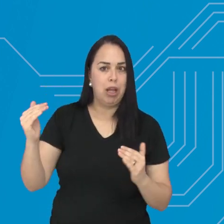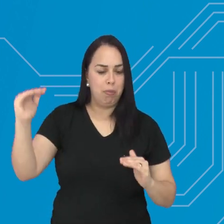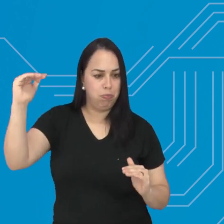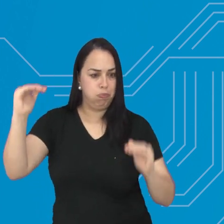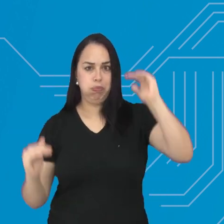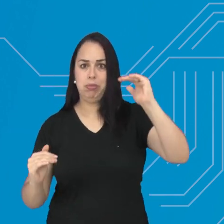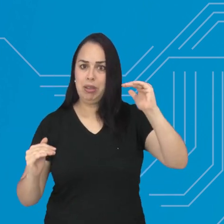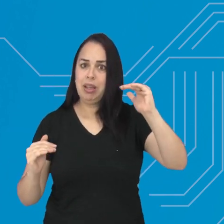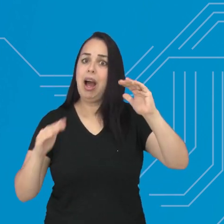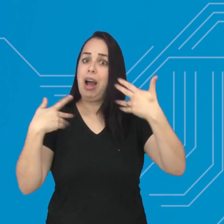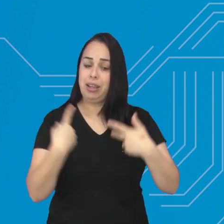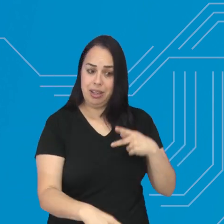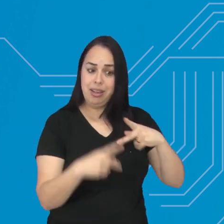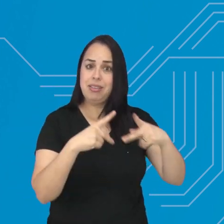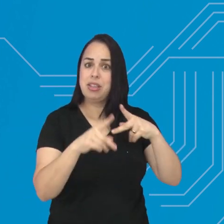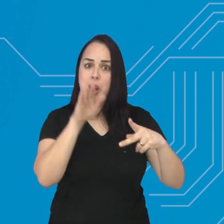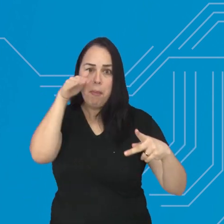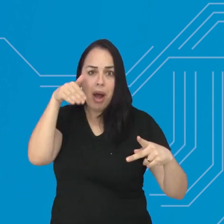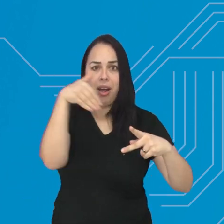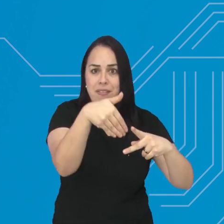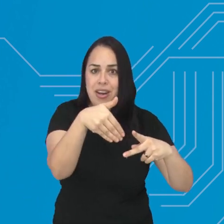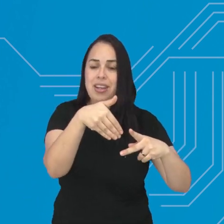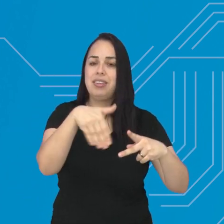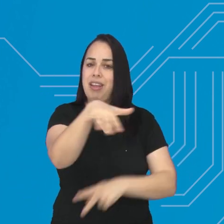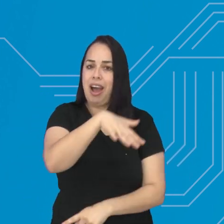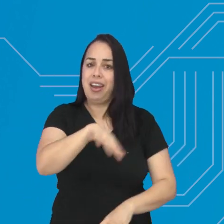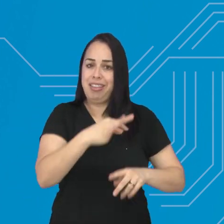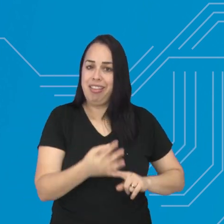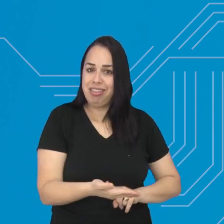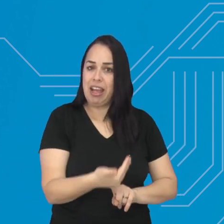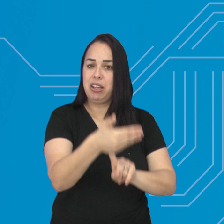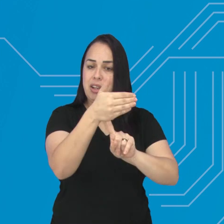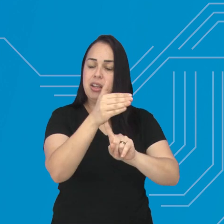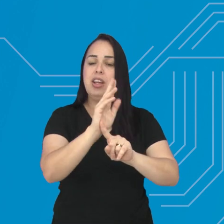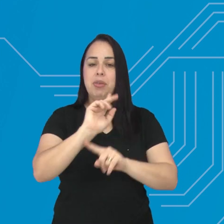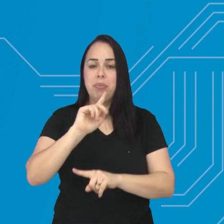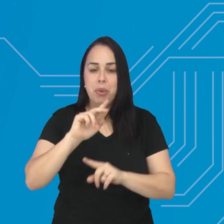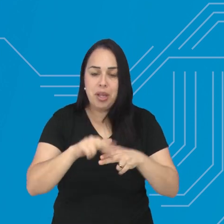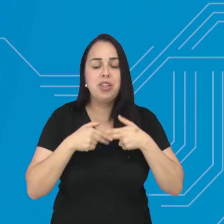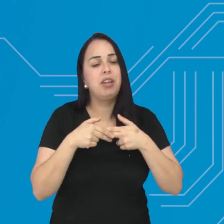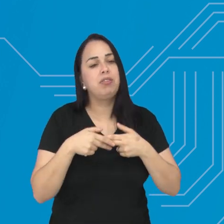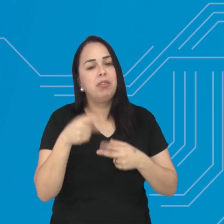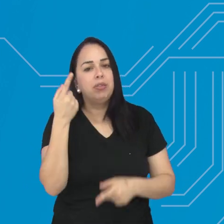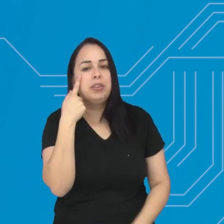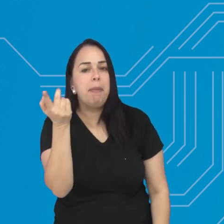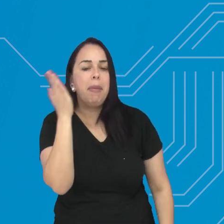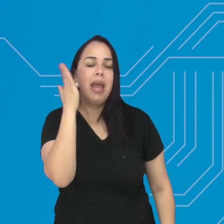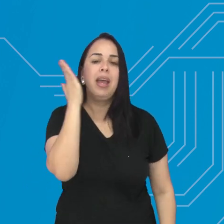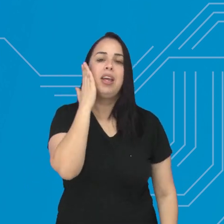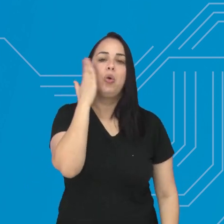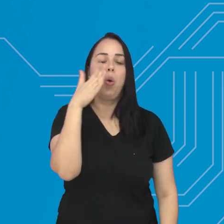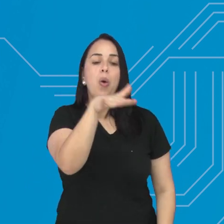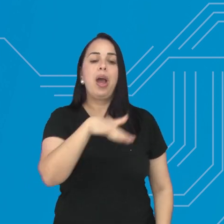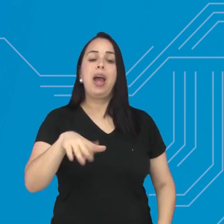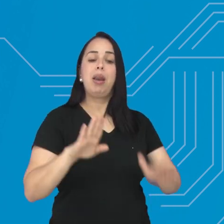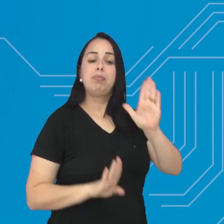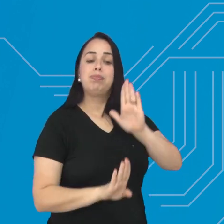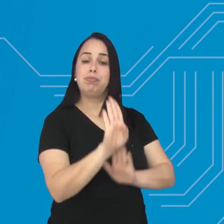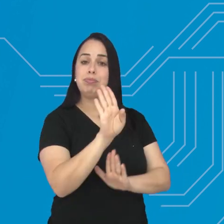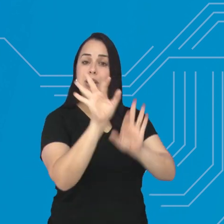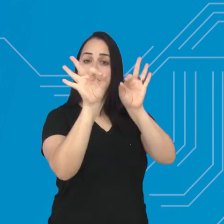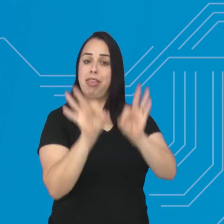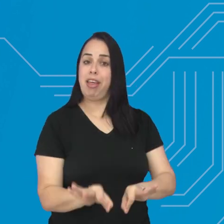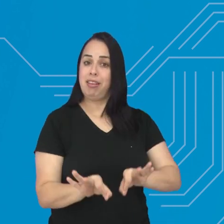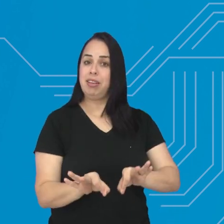Estados Unidos. Como São José é berço da inovação e do ramo tecnológico, a gente foi apurar todo esse potencial desse setor, que